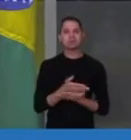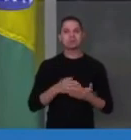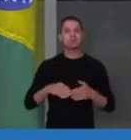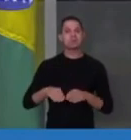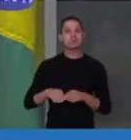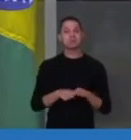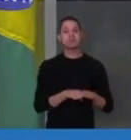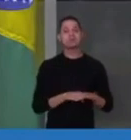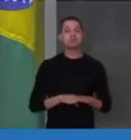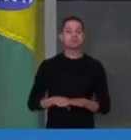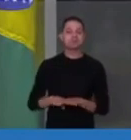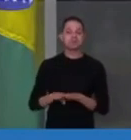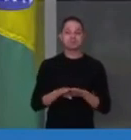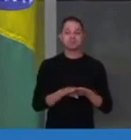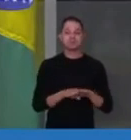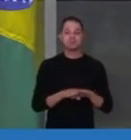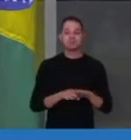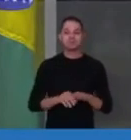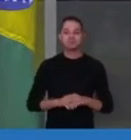não falou